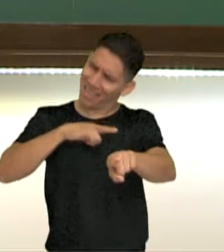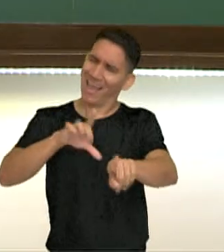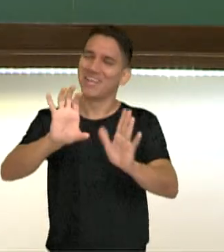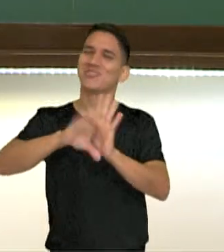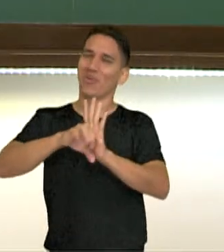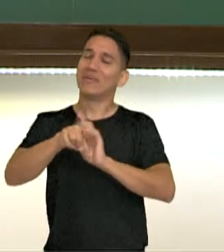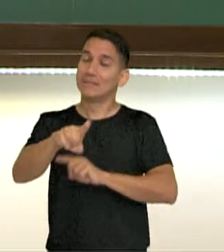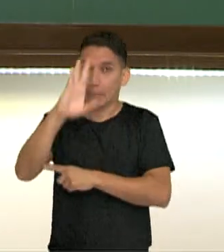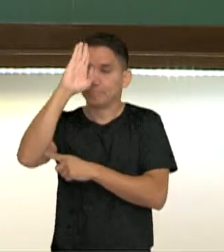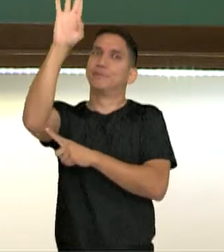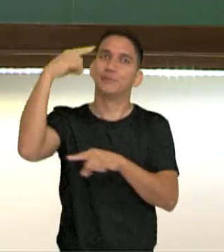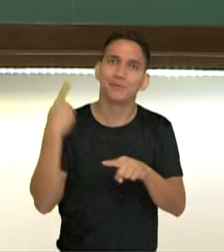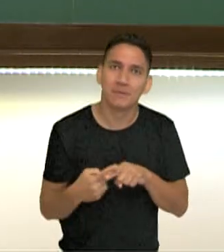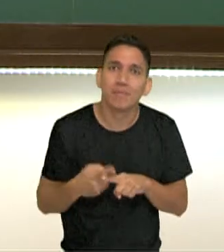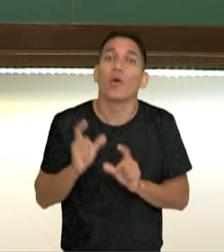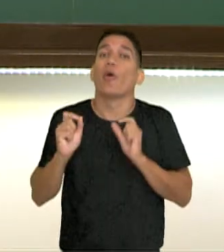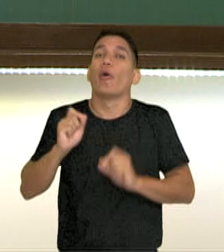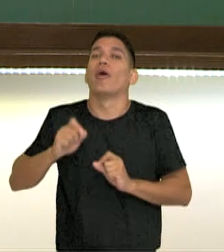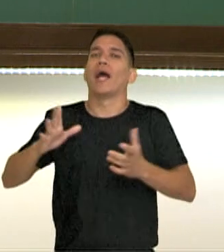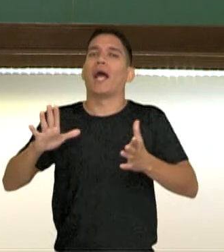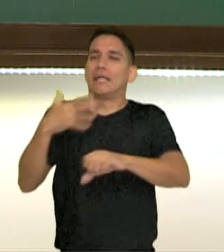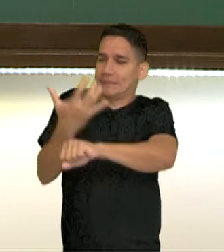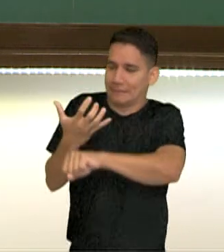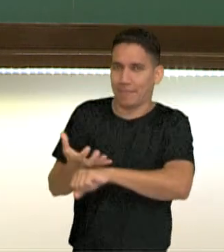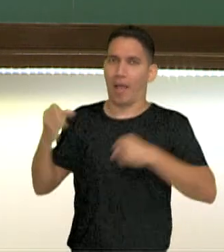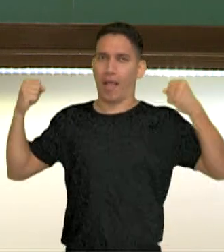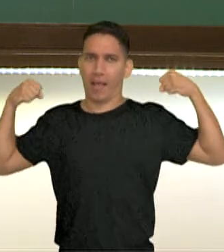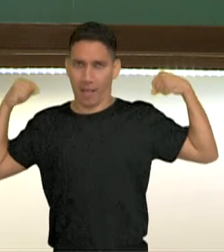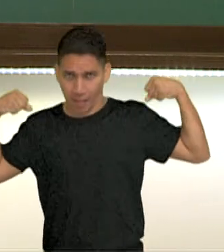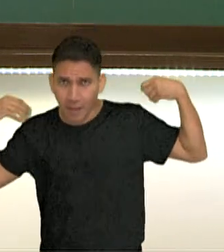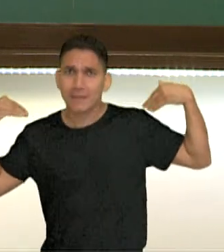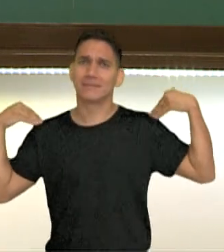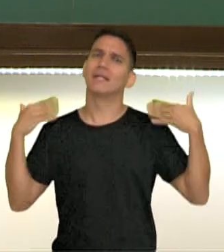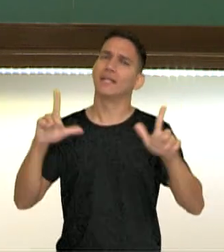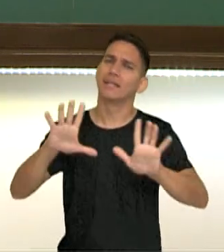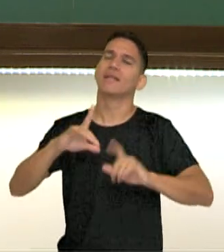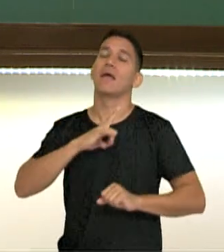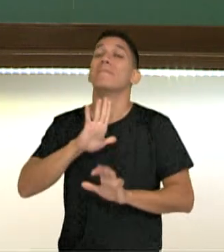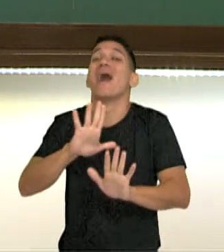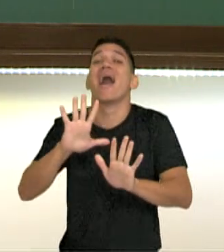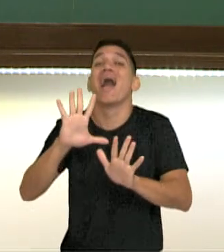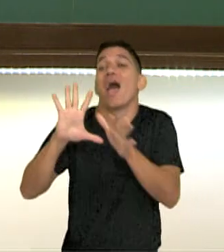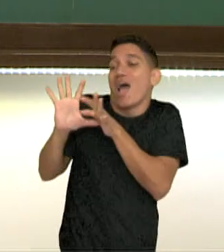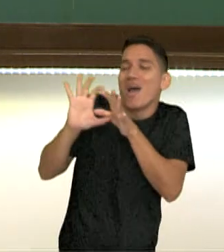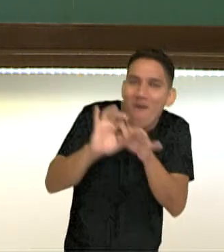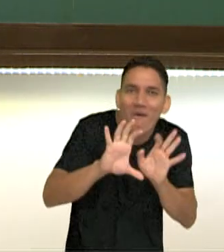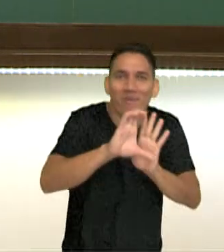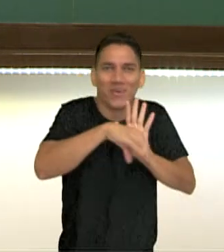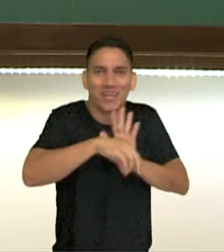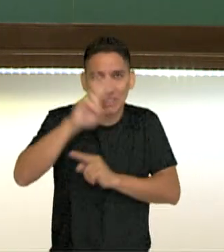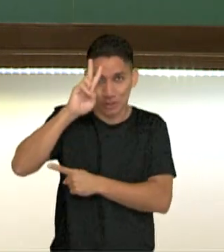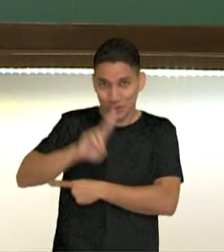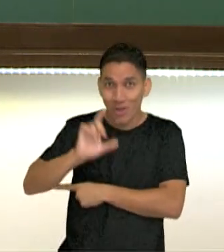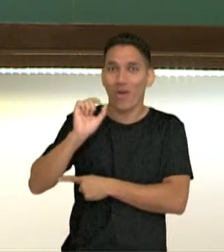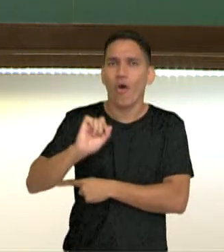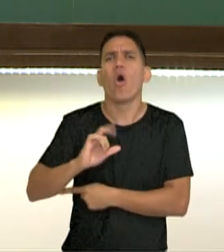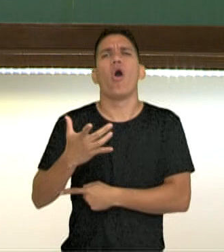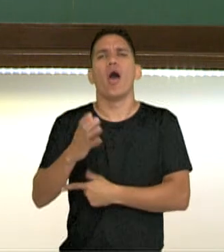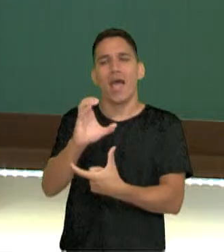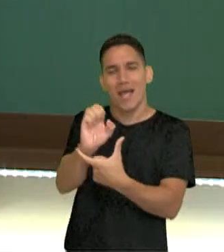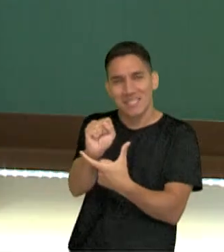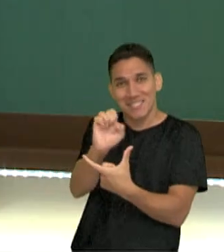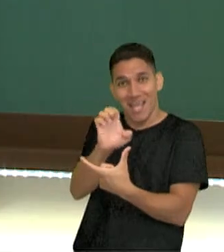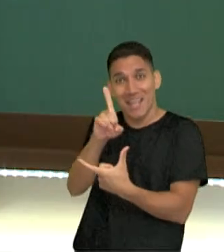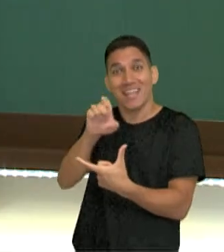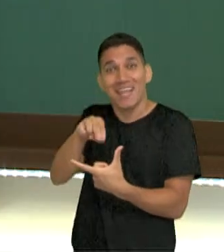conceito, principalmente trabalhado com a disciplina de educação física. Para a história, o conceito de sedentarismo é quando os seres